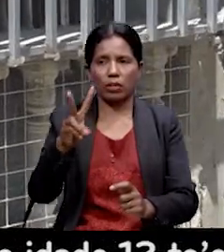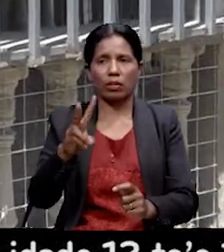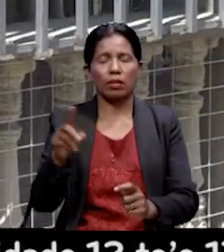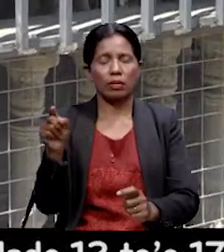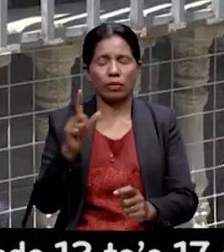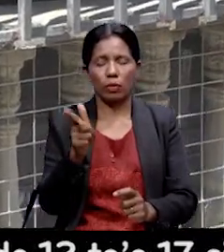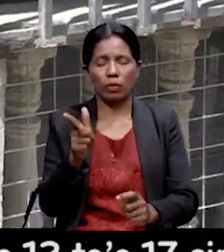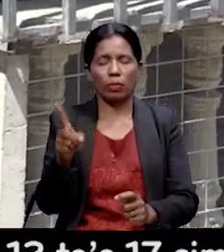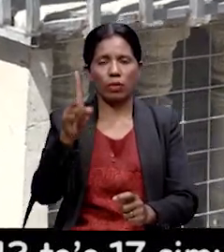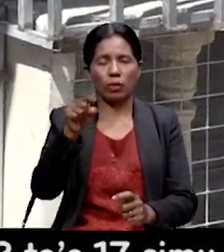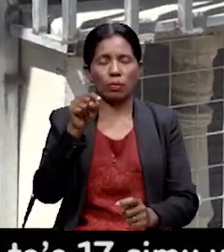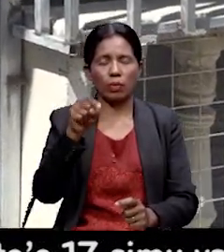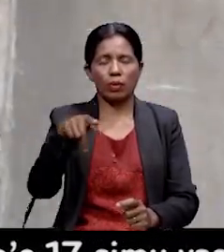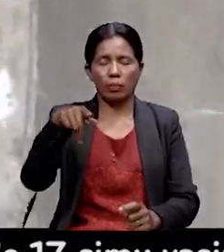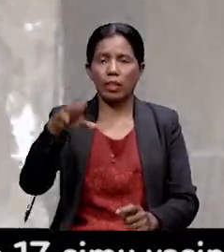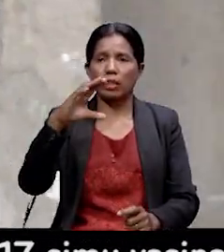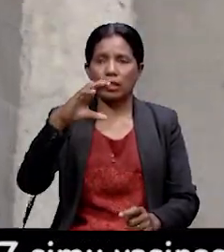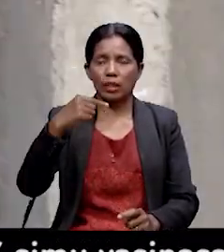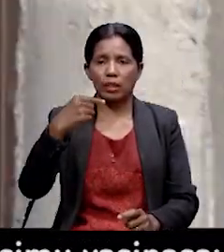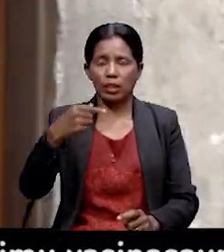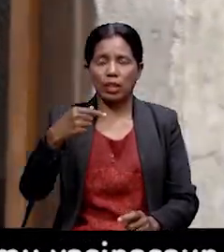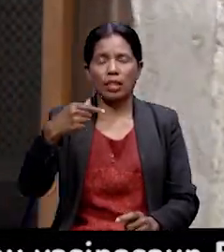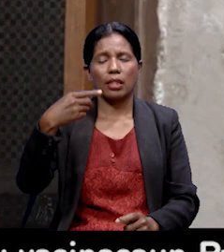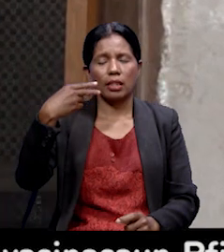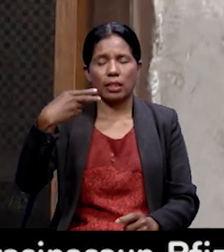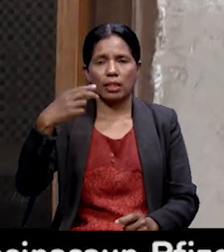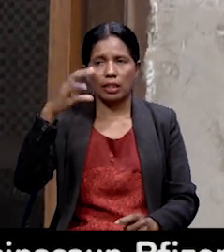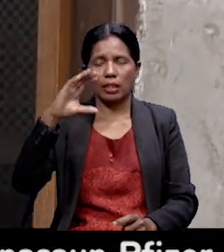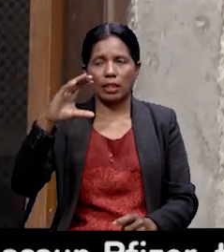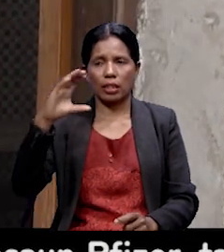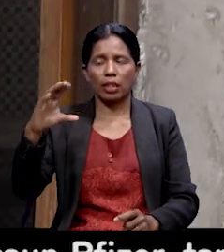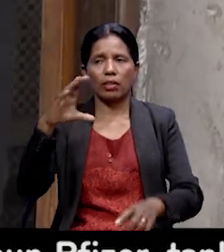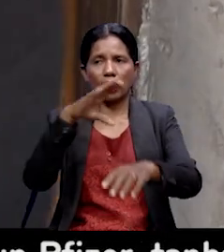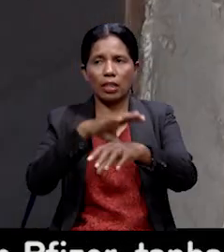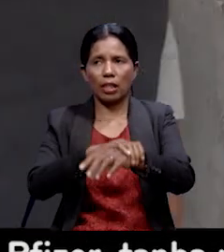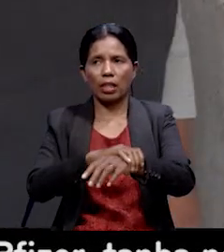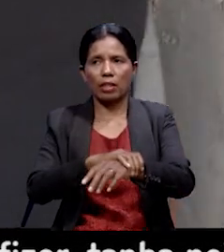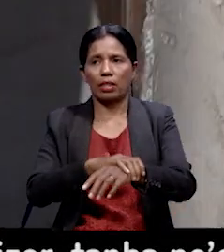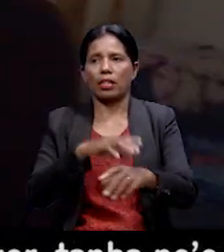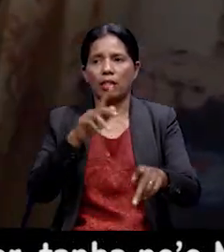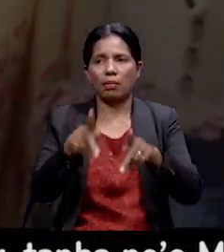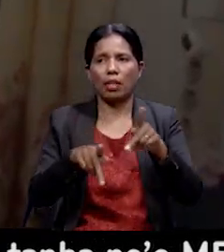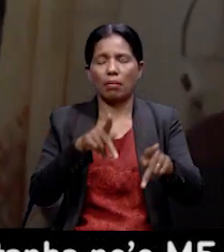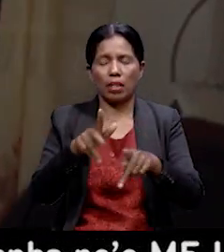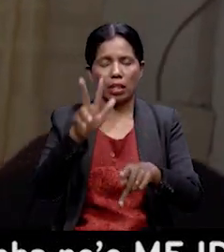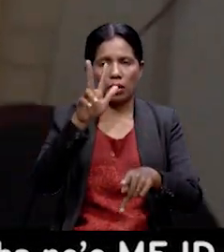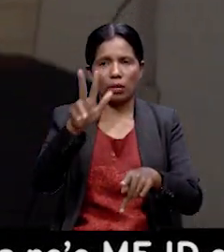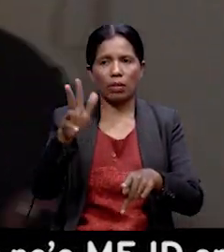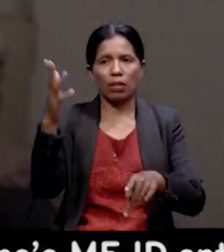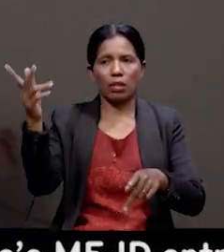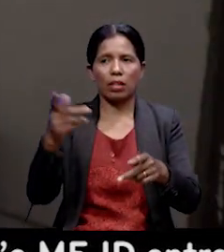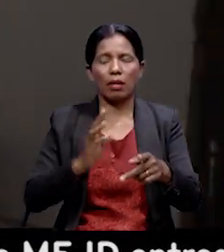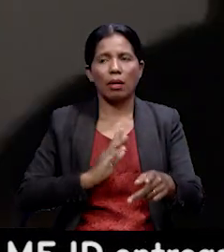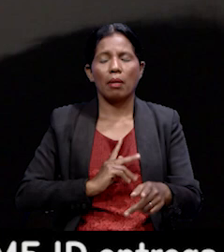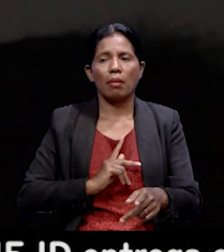21 ponto PZGZCC. Hodi halo busca apreensão no detenção para suspeito na Entolo e a área